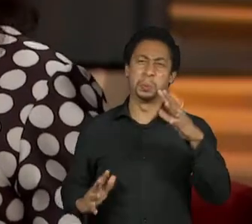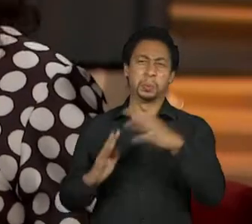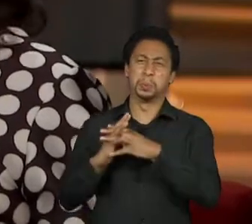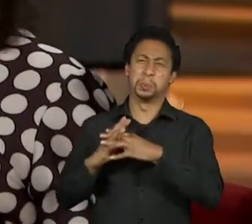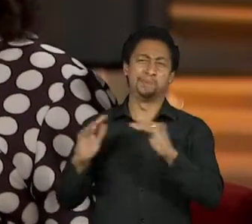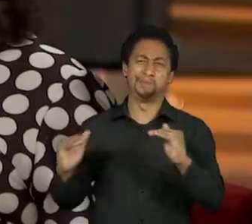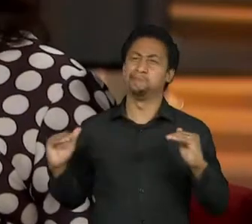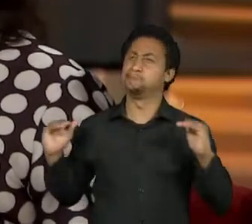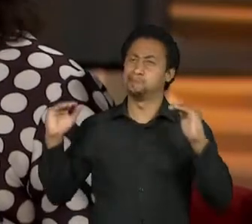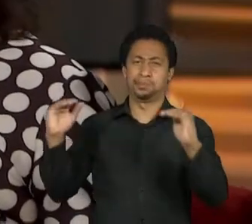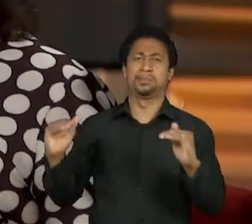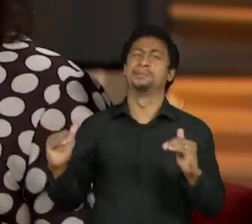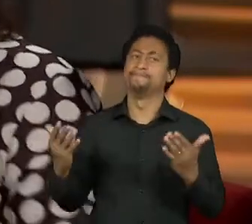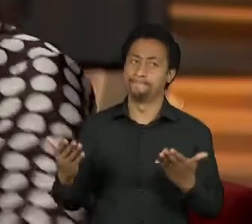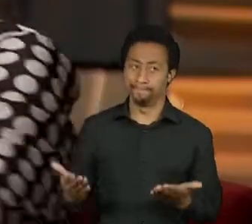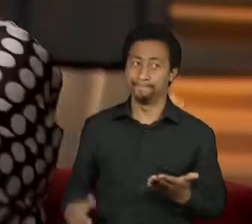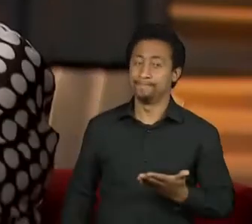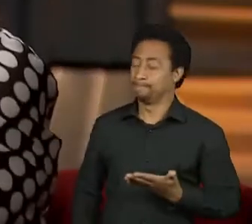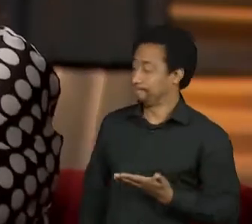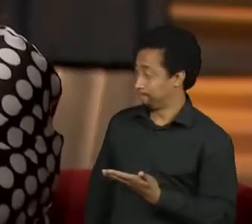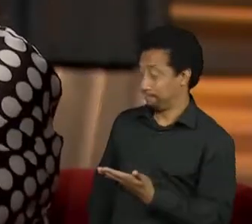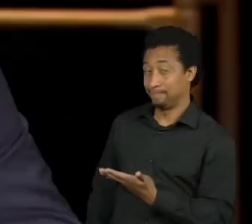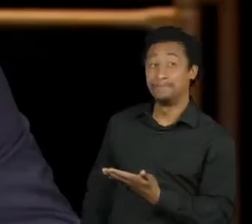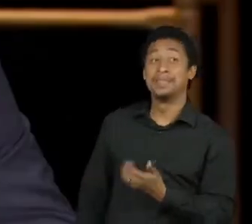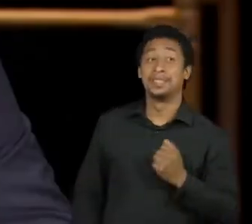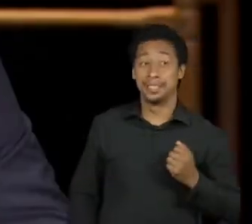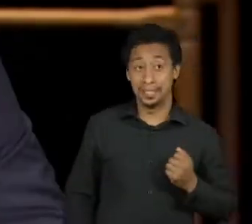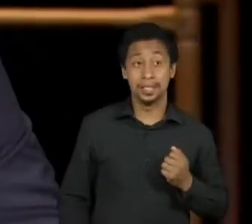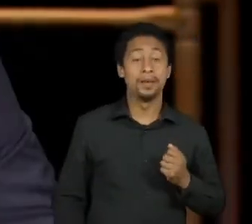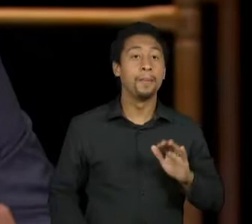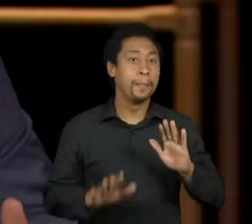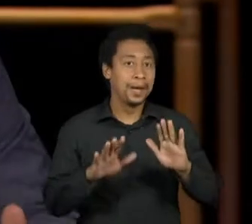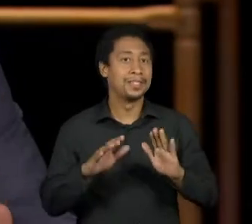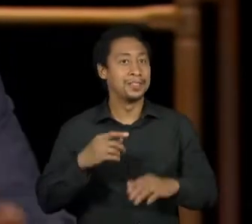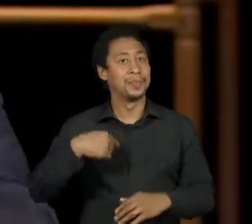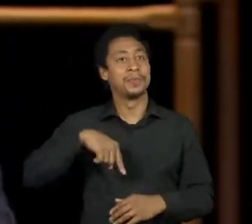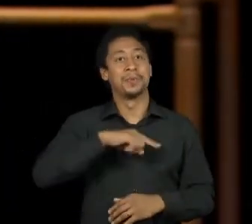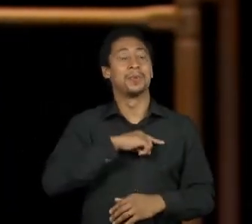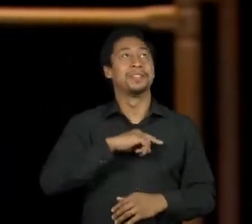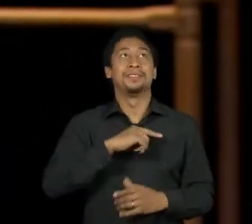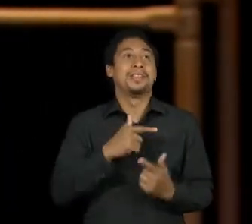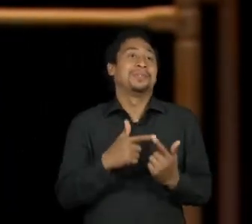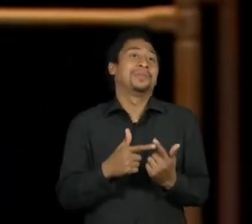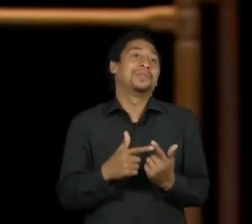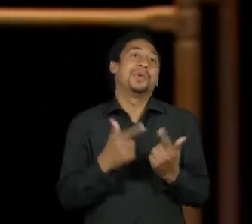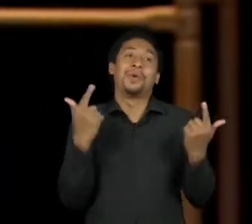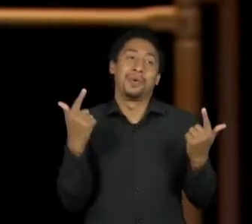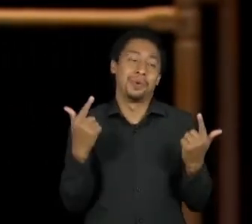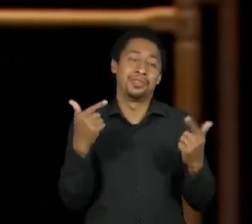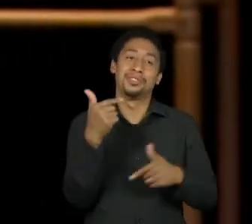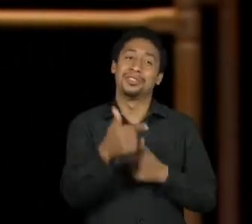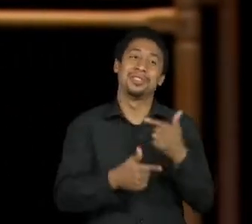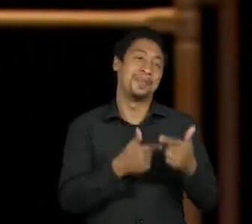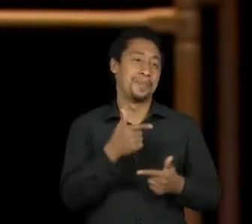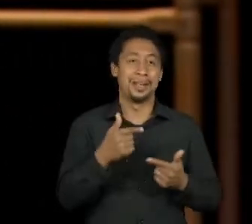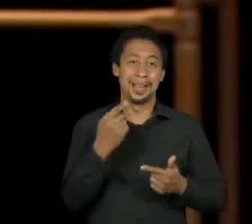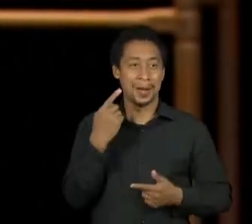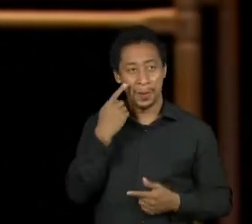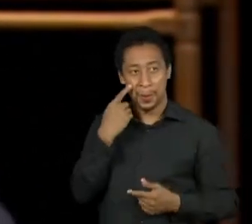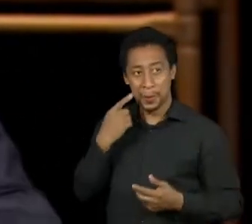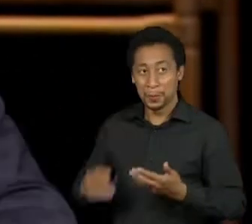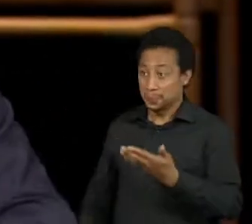o Guarnieri né quem teve como nós a sorte de conviver mesmo e trabalhar com Antunes filho e